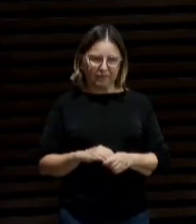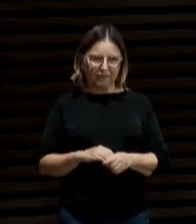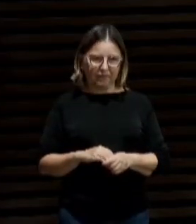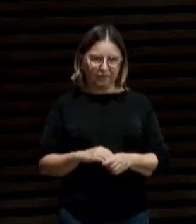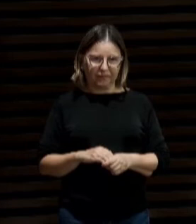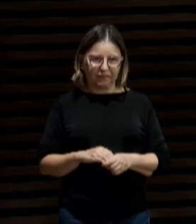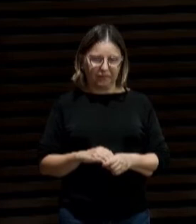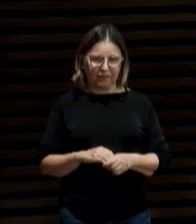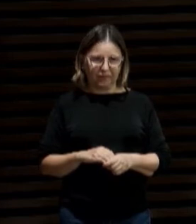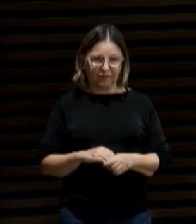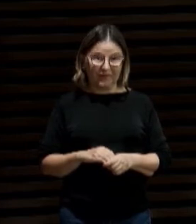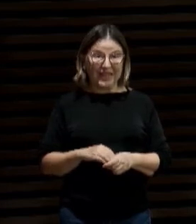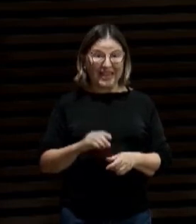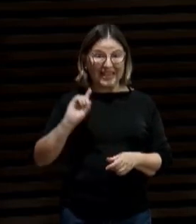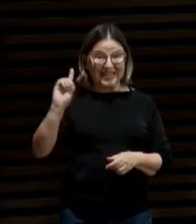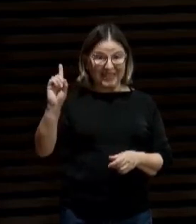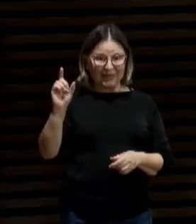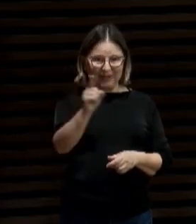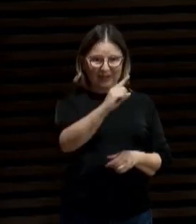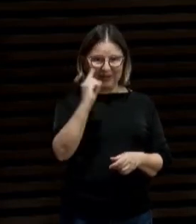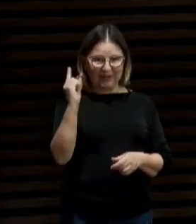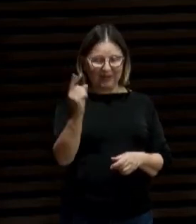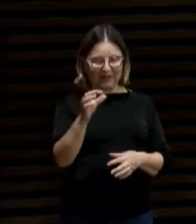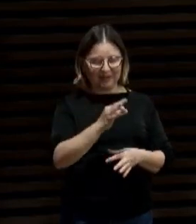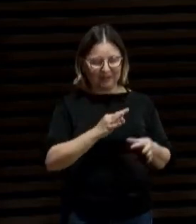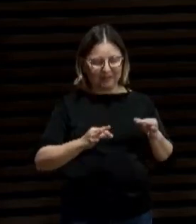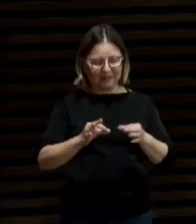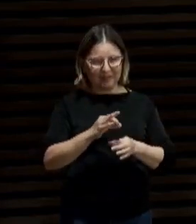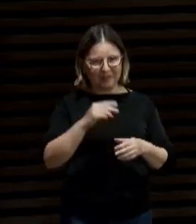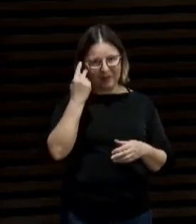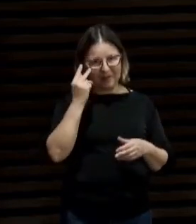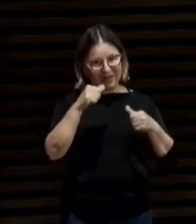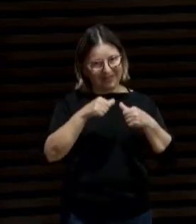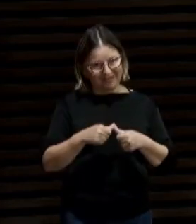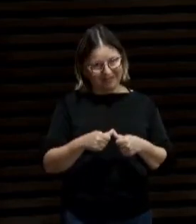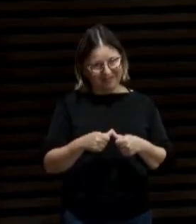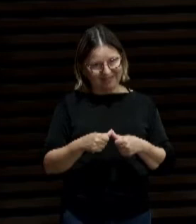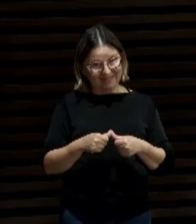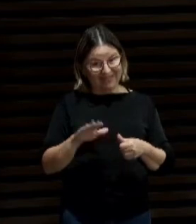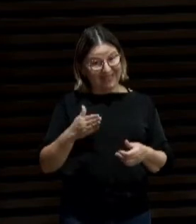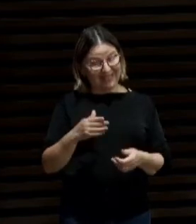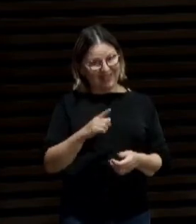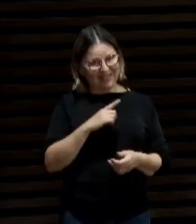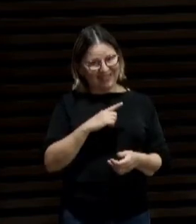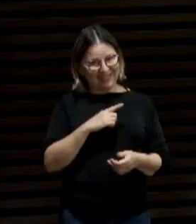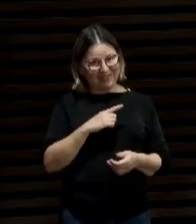Porque foi Deus que nos preparou para isso, temos, portanto, sempre bom